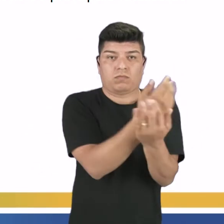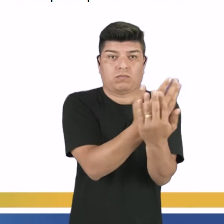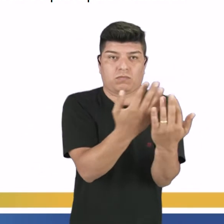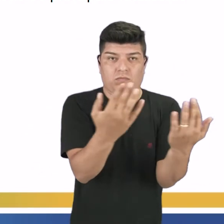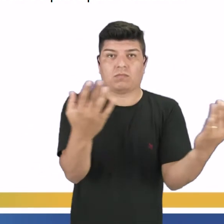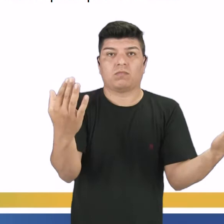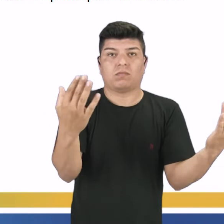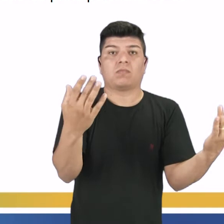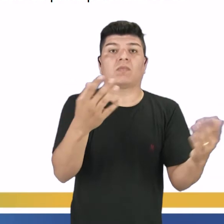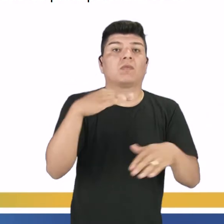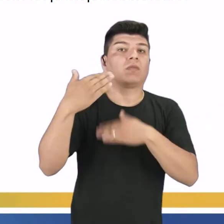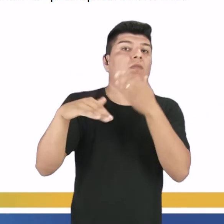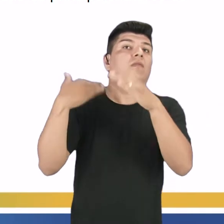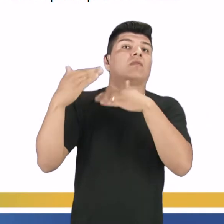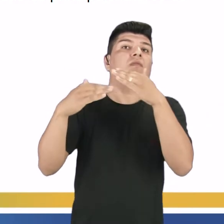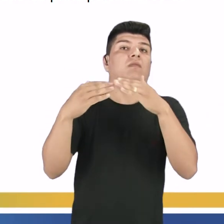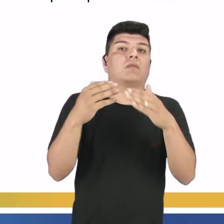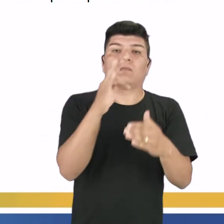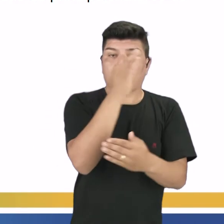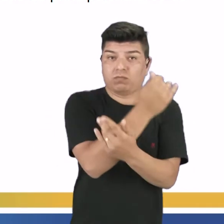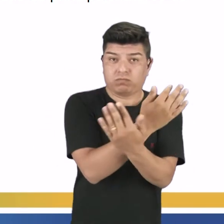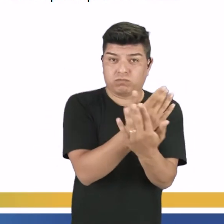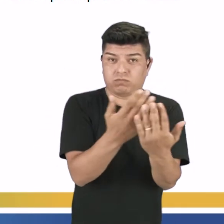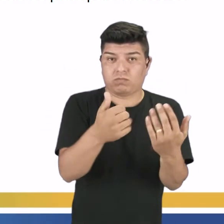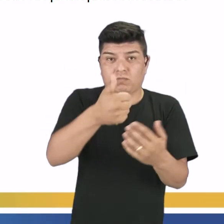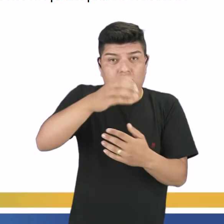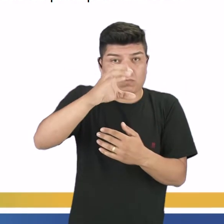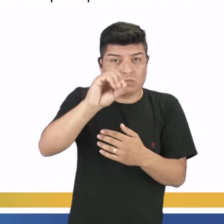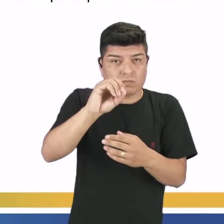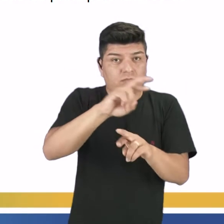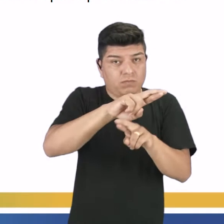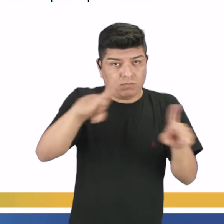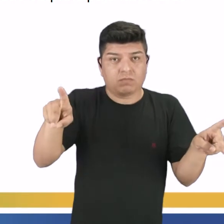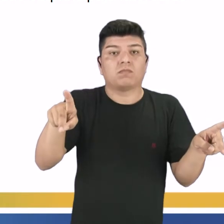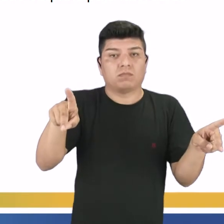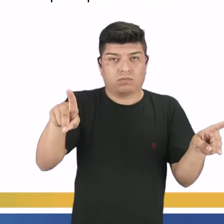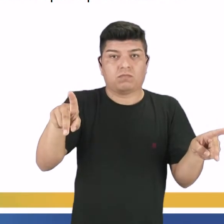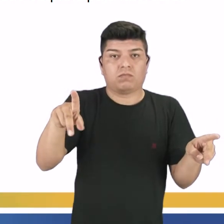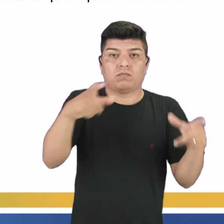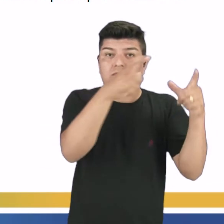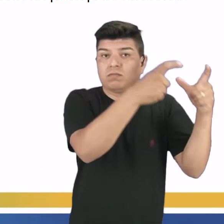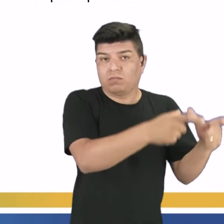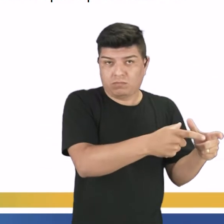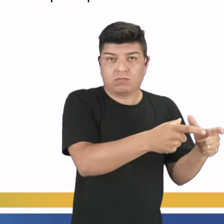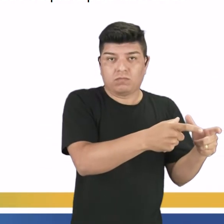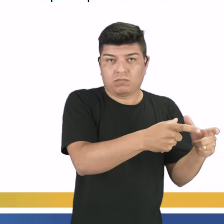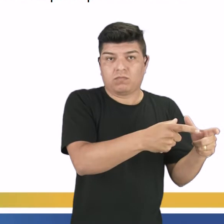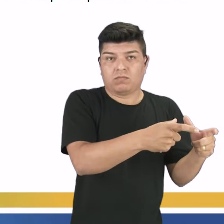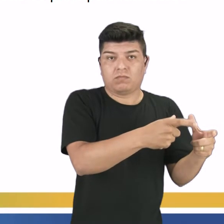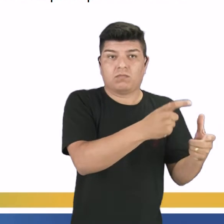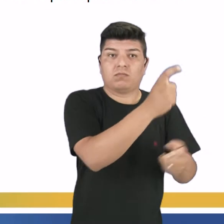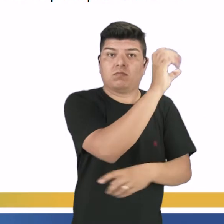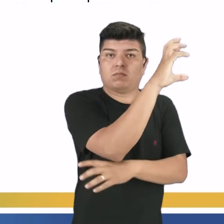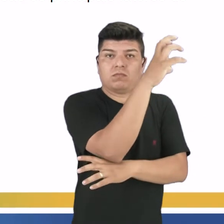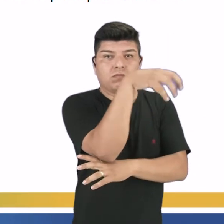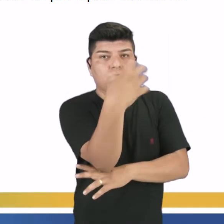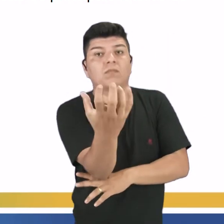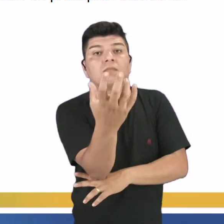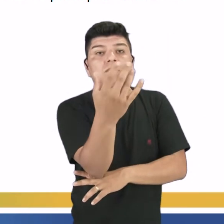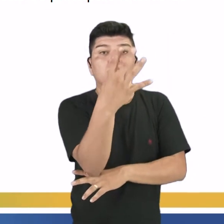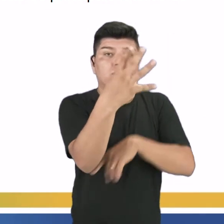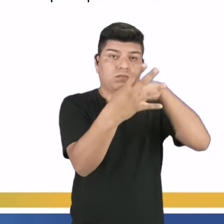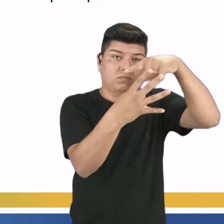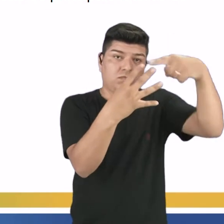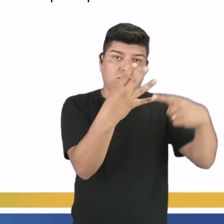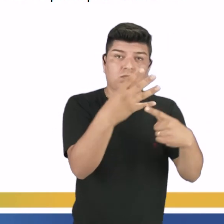controladas, o desenvolvimento de plantas de 10 espécies nativas da região desmatada, sob 4